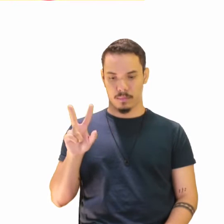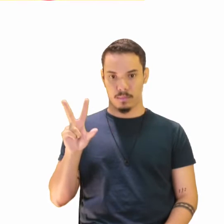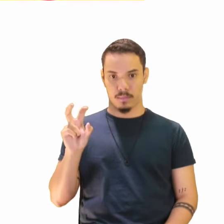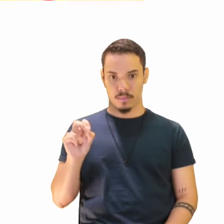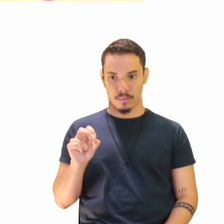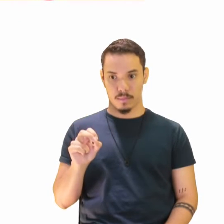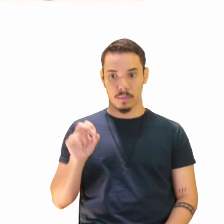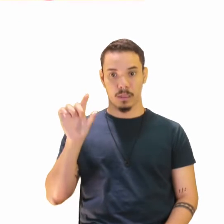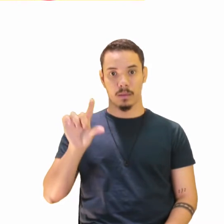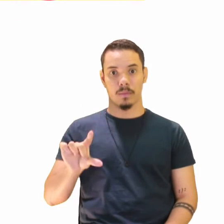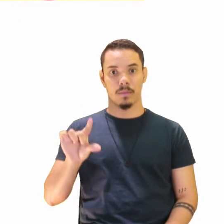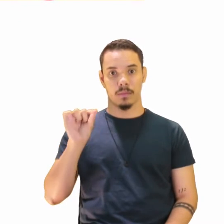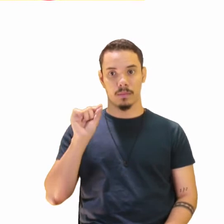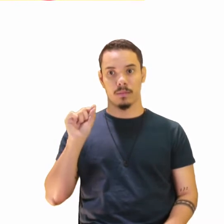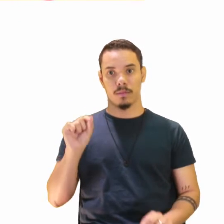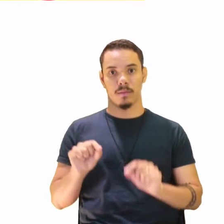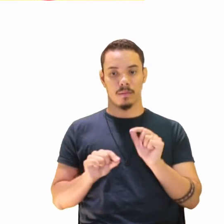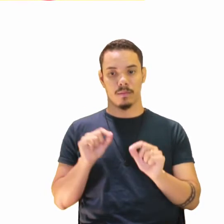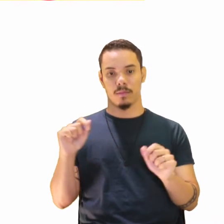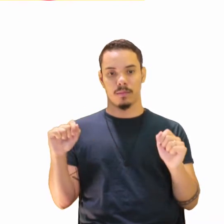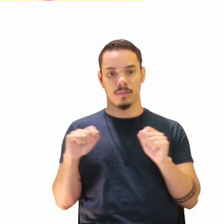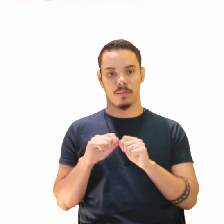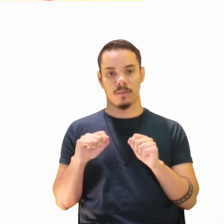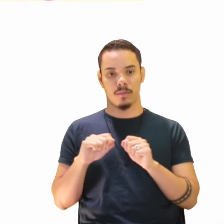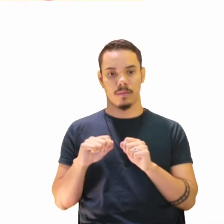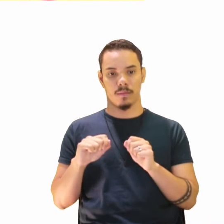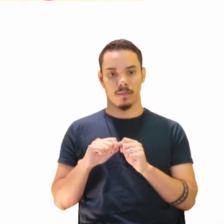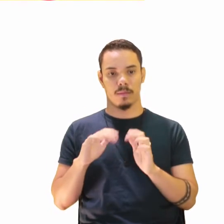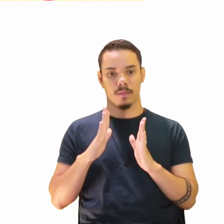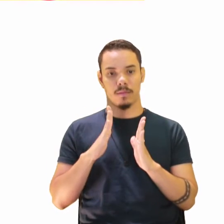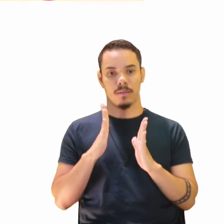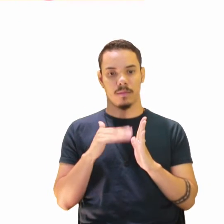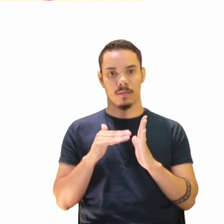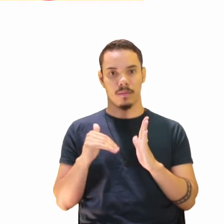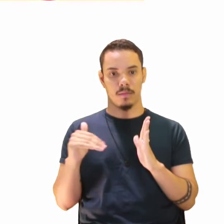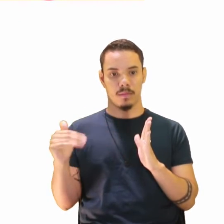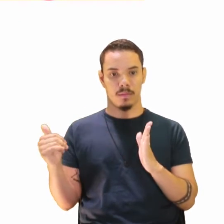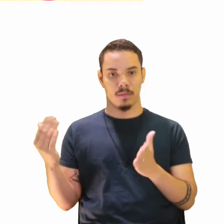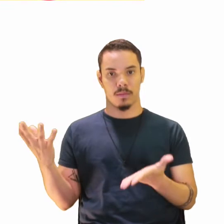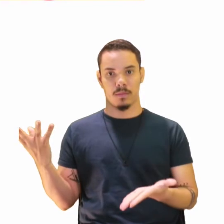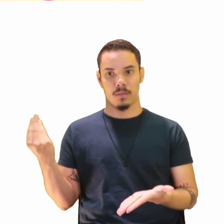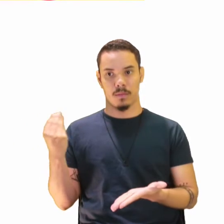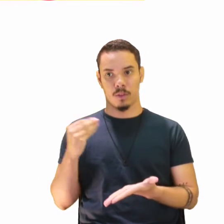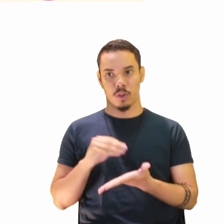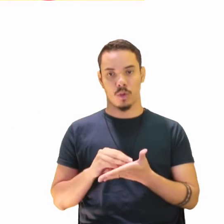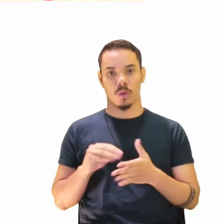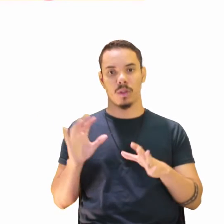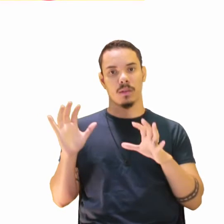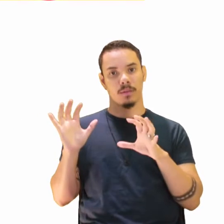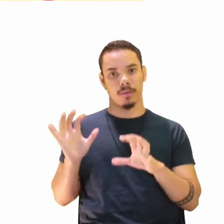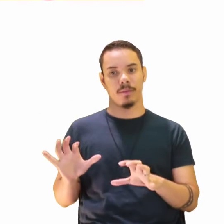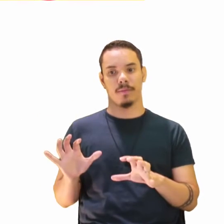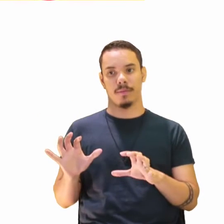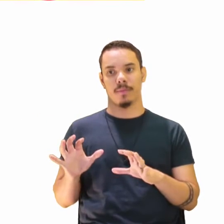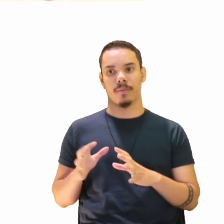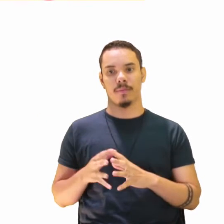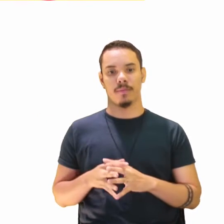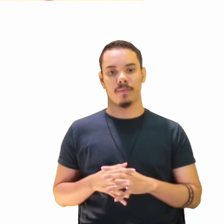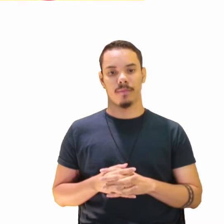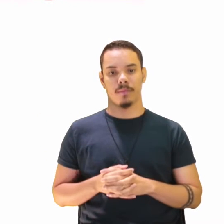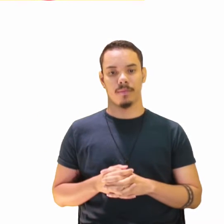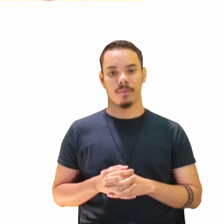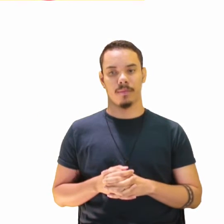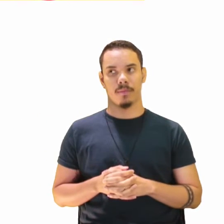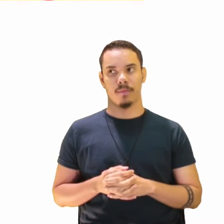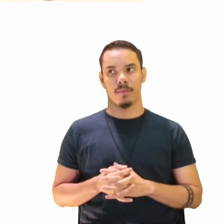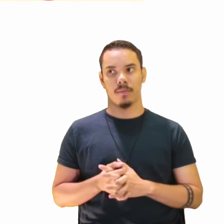preferiu fazer assim para ficar estiloso o seu verso, colocou o quê? Fez